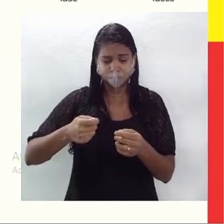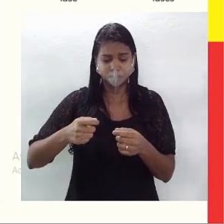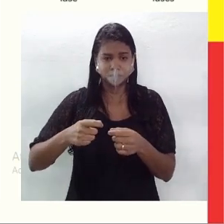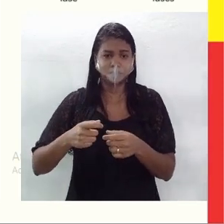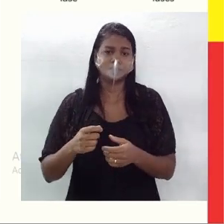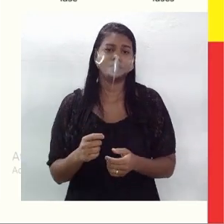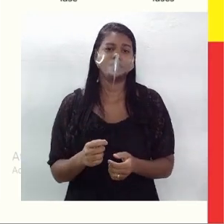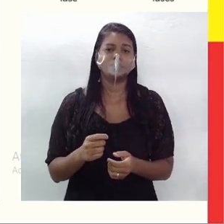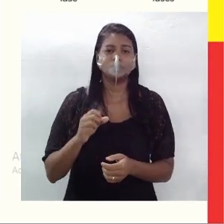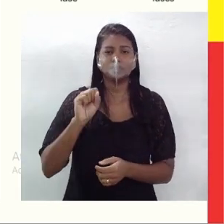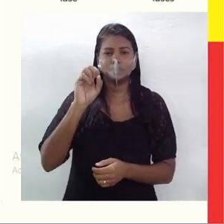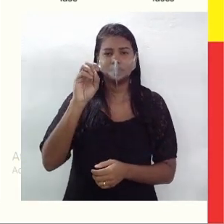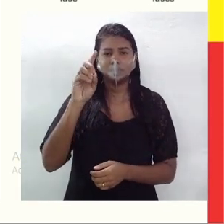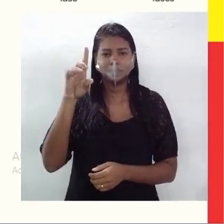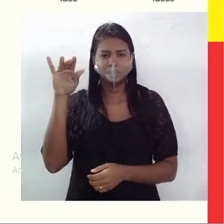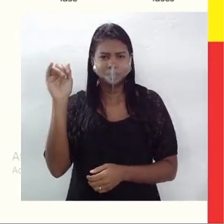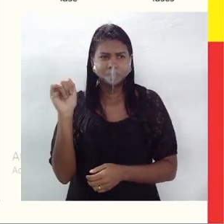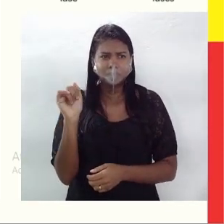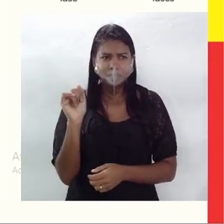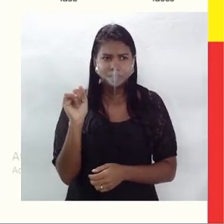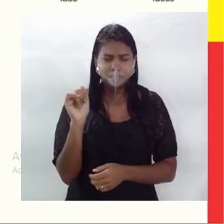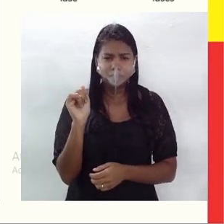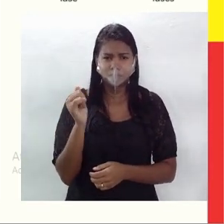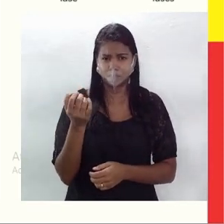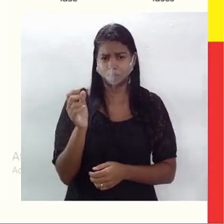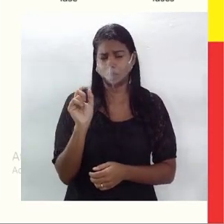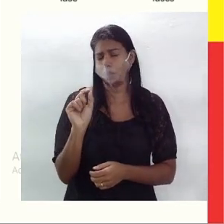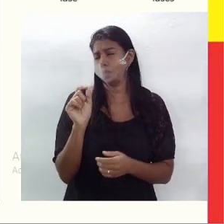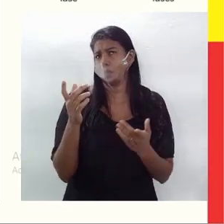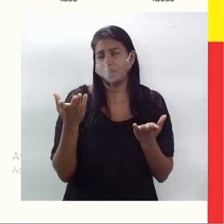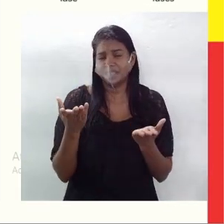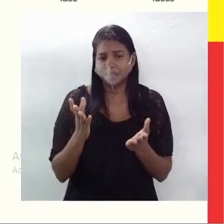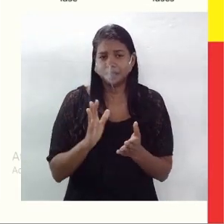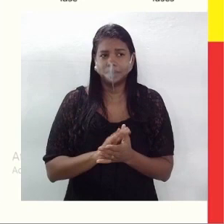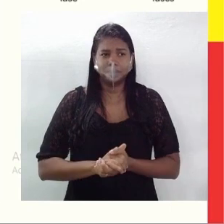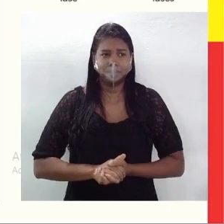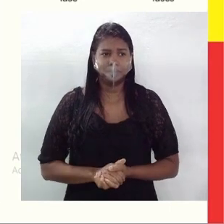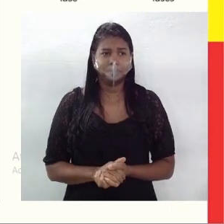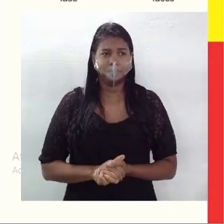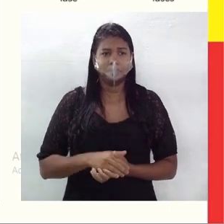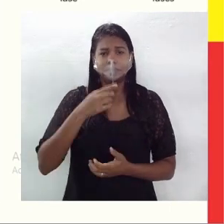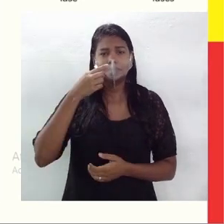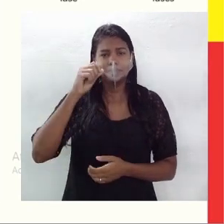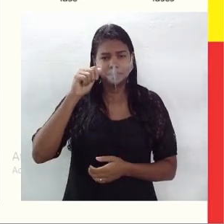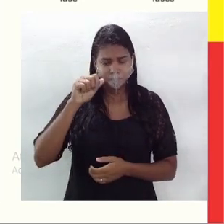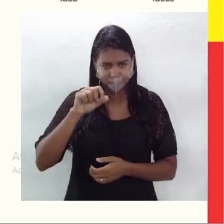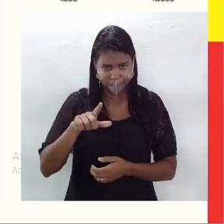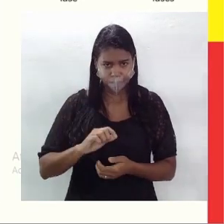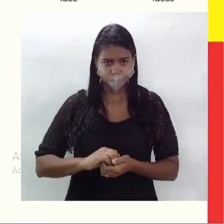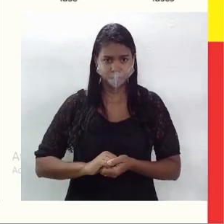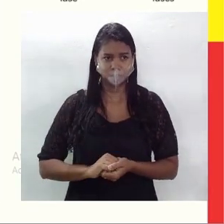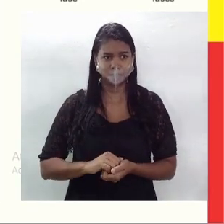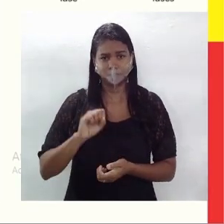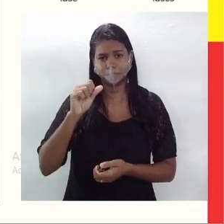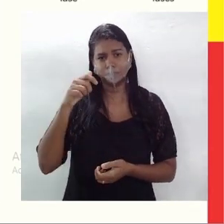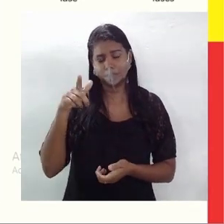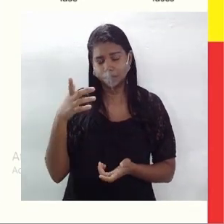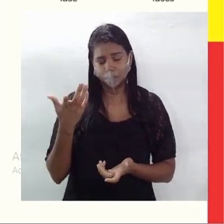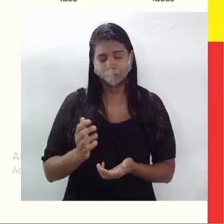sódio. Você pode perguntar, o que é um cloreto de sódio? É sal de cozinha ou